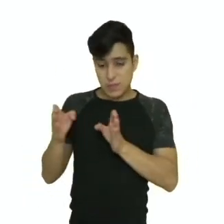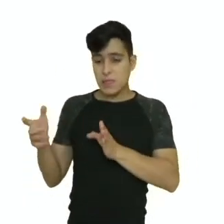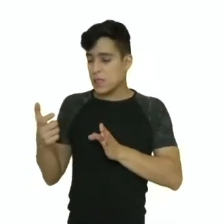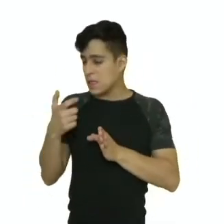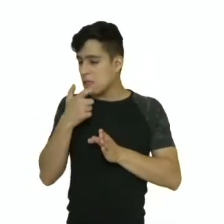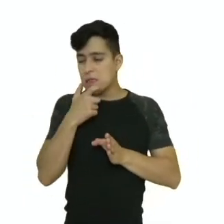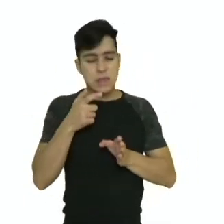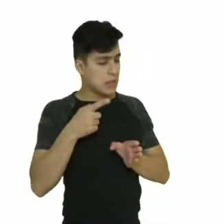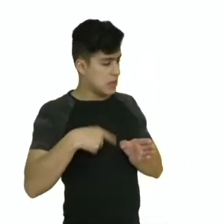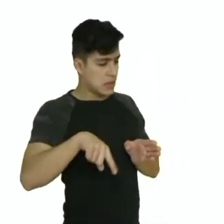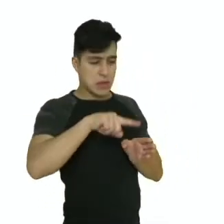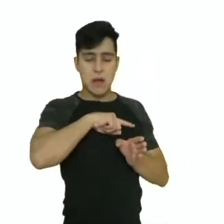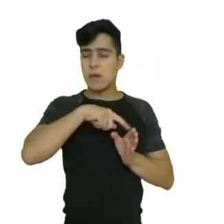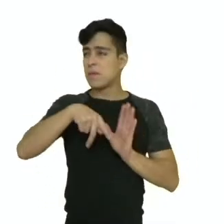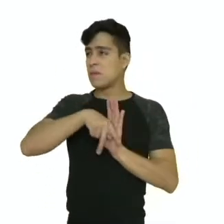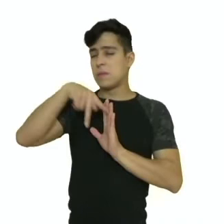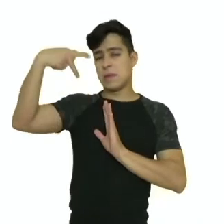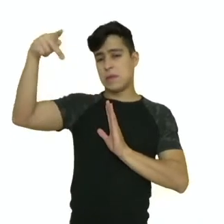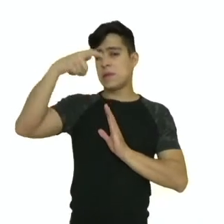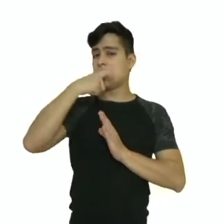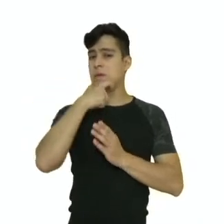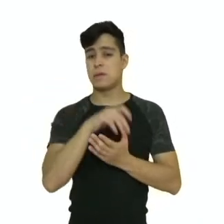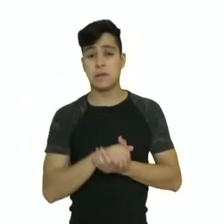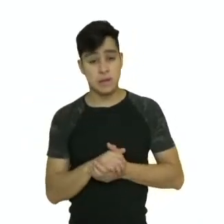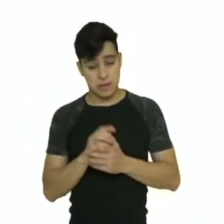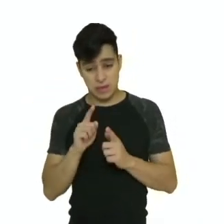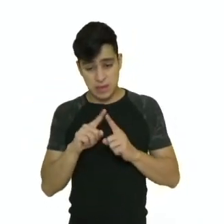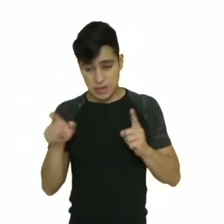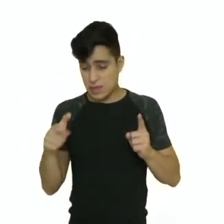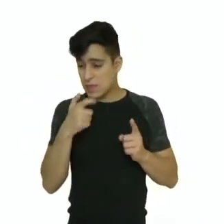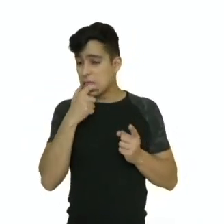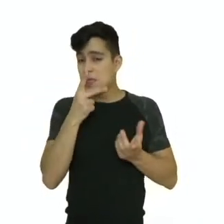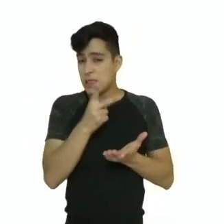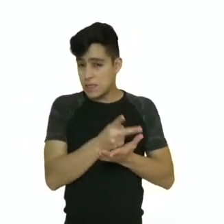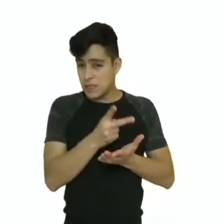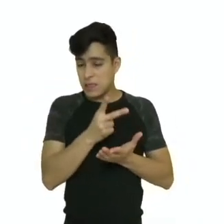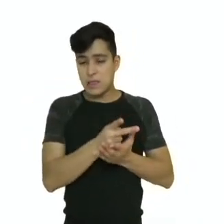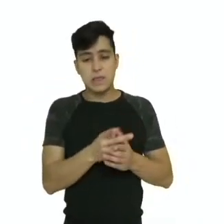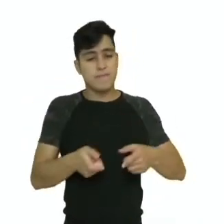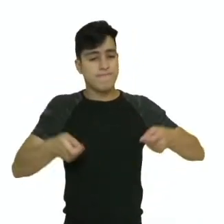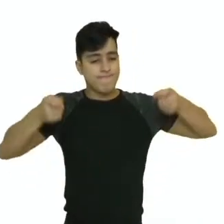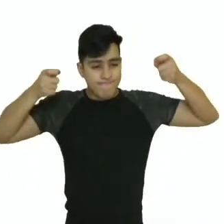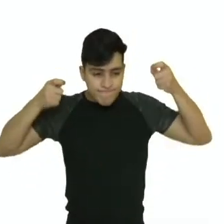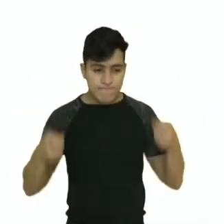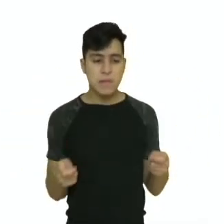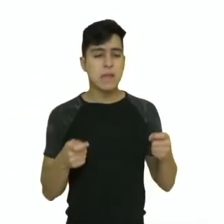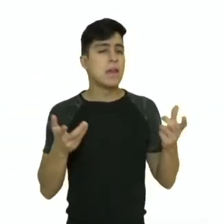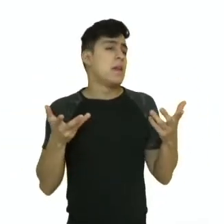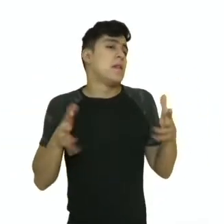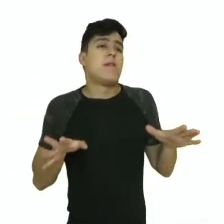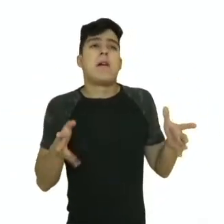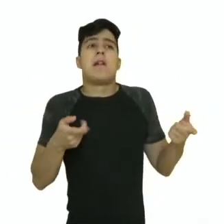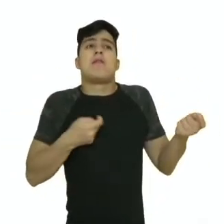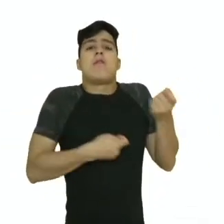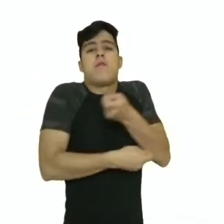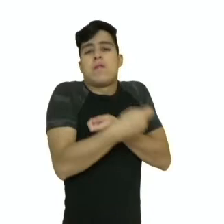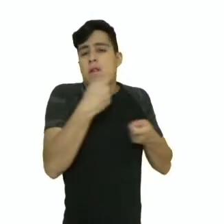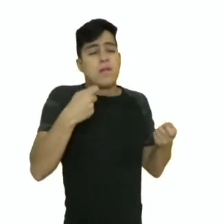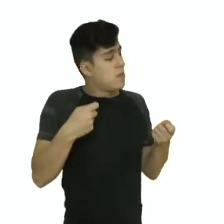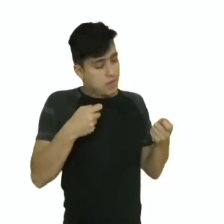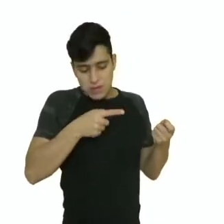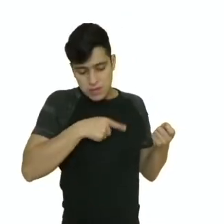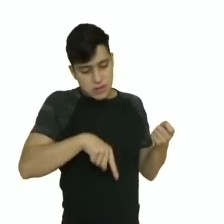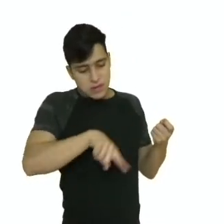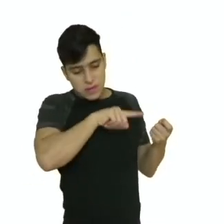vão dizer também que sempre foi deles. Porém, a Inglaterra sempre foi, então, enfática, né, sobre esse assunto e não quer negociar nem um pouco sobre